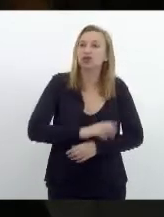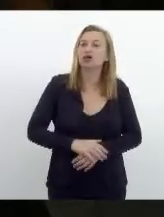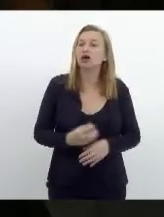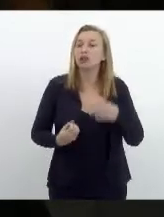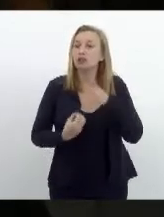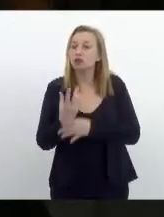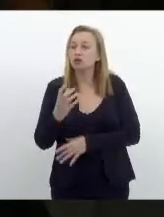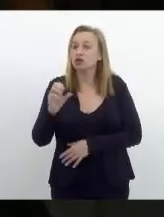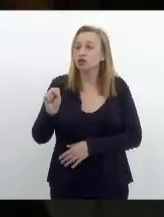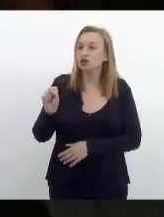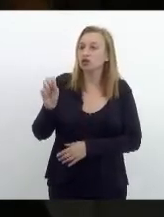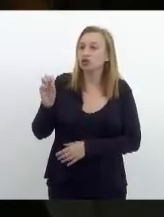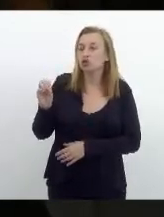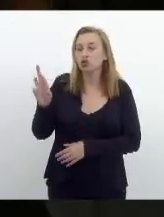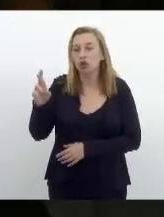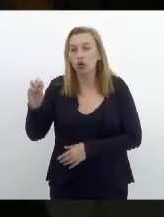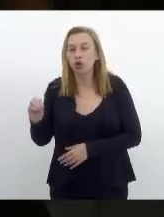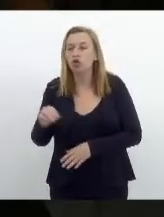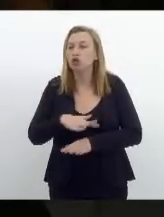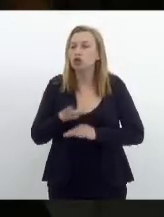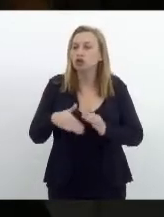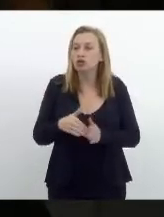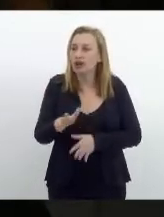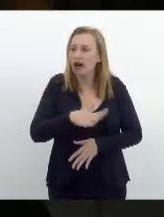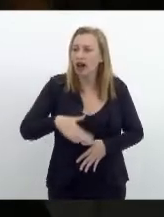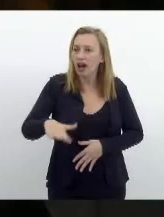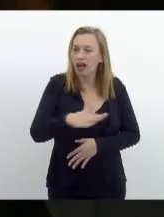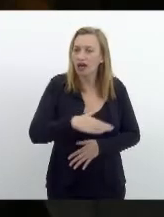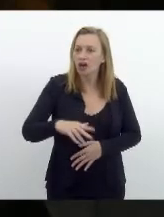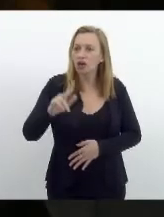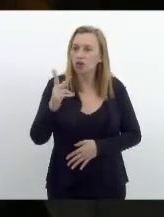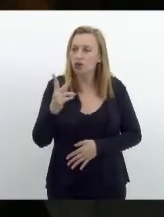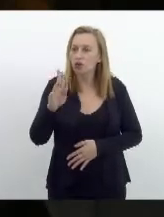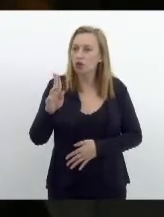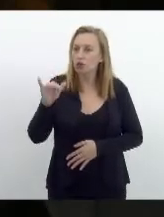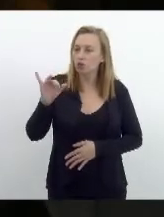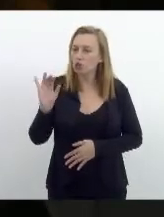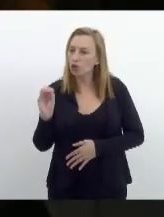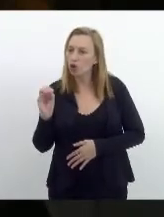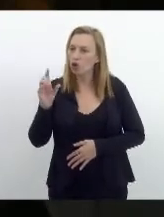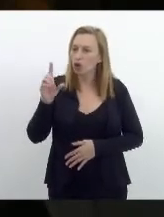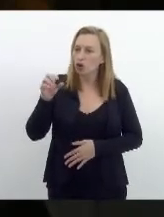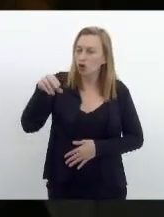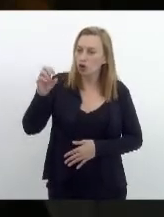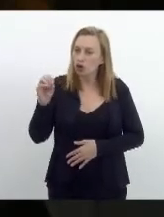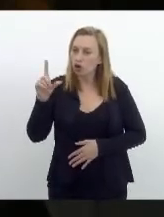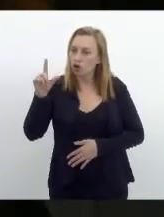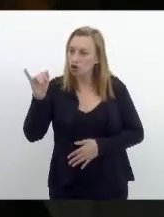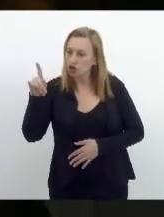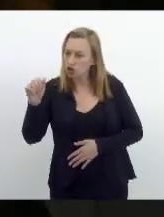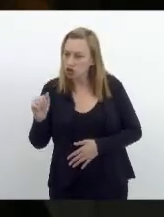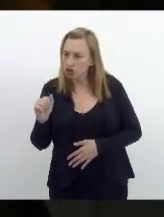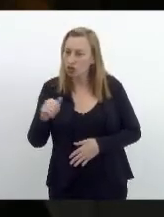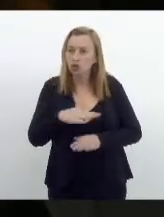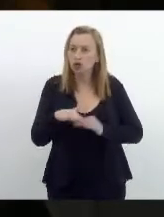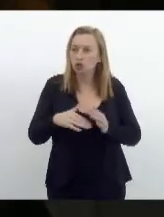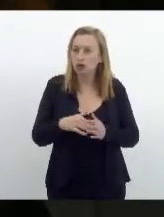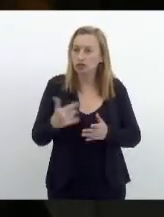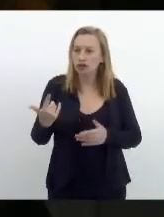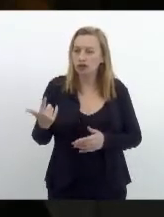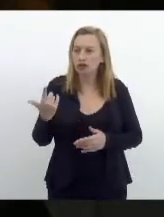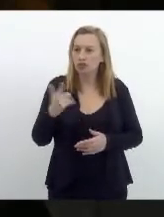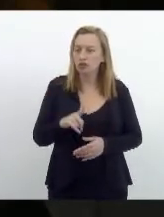de soros, toda a área de imunologia, de sorologia, de epidemiologia, de virologia, vão se beneficiar